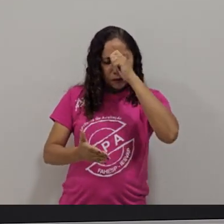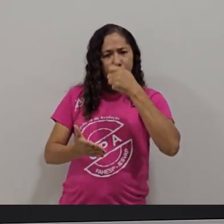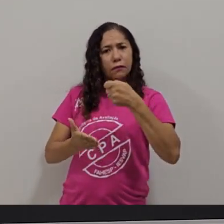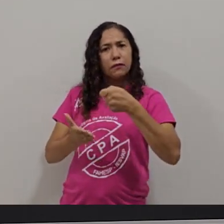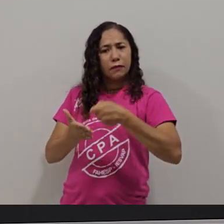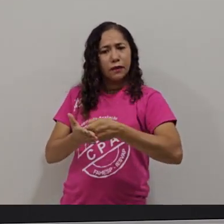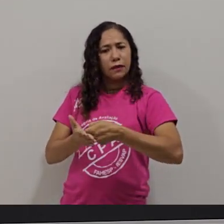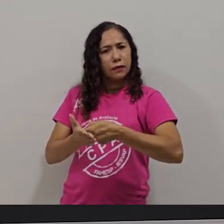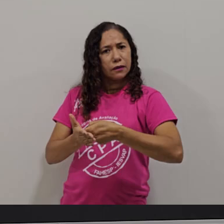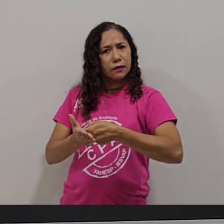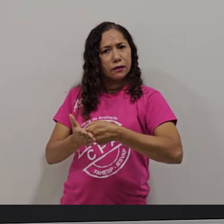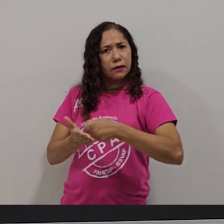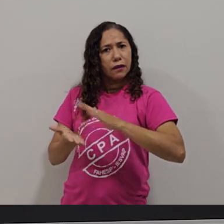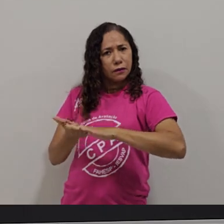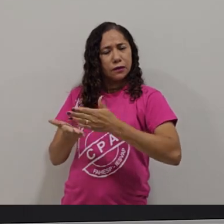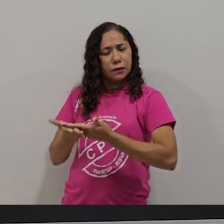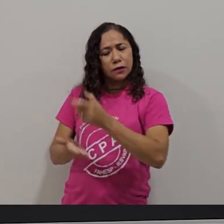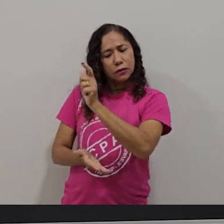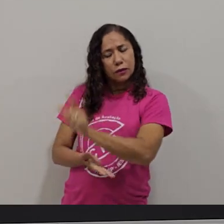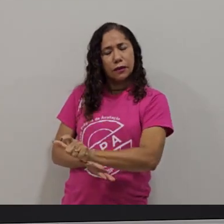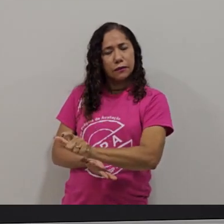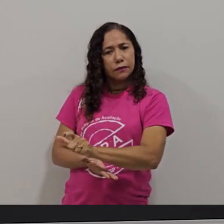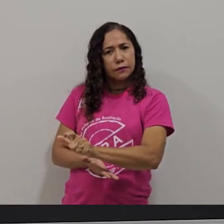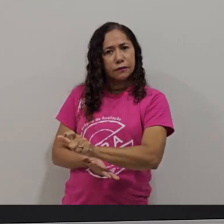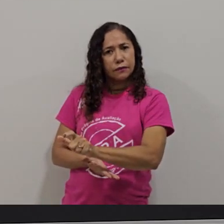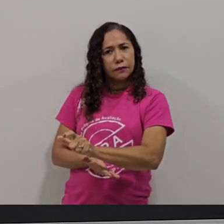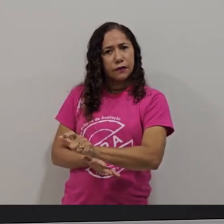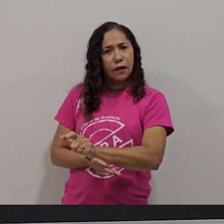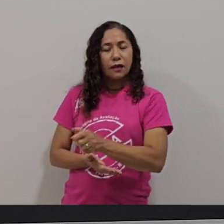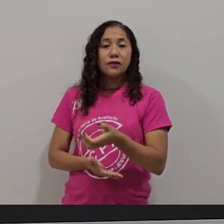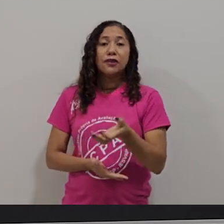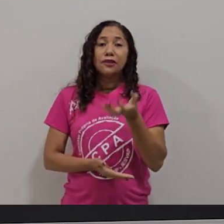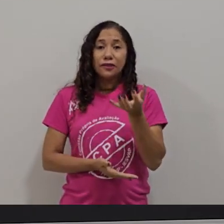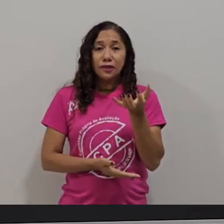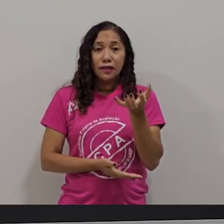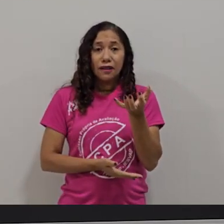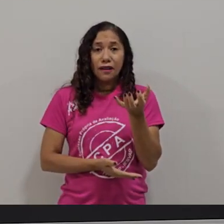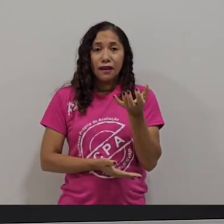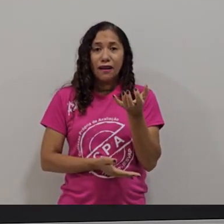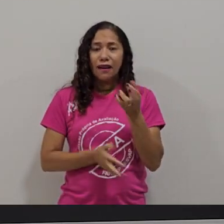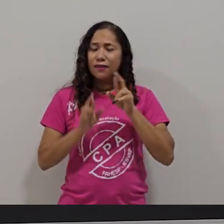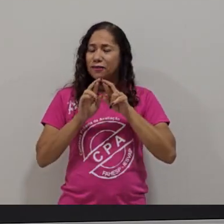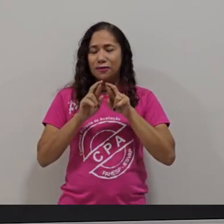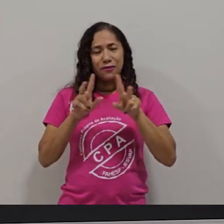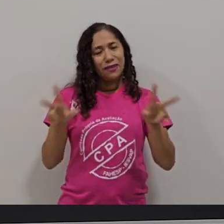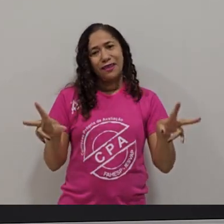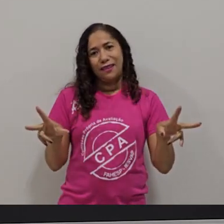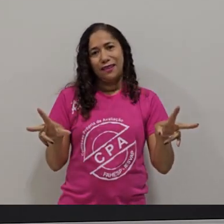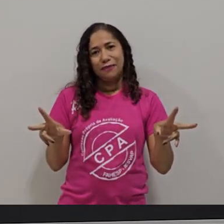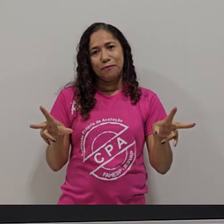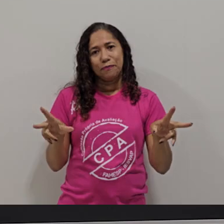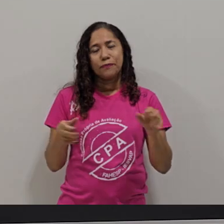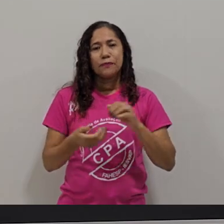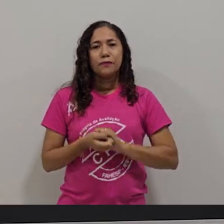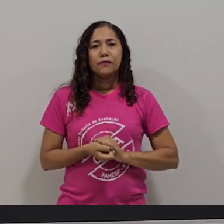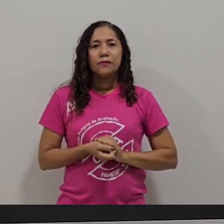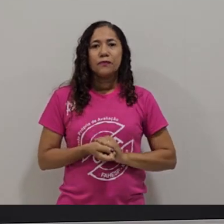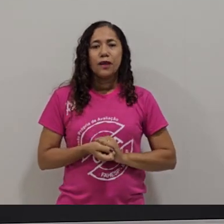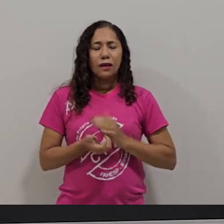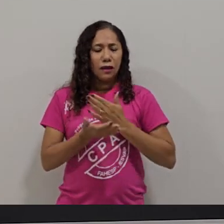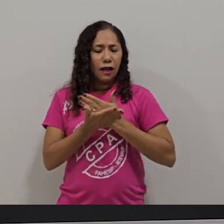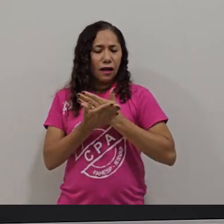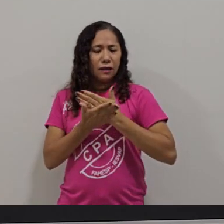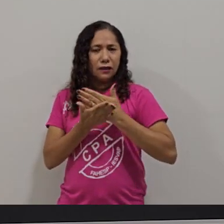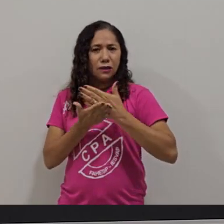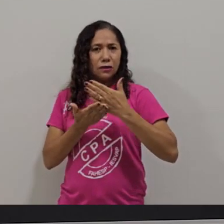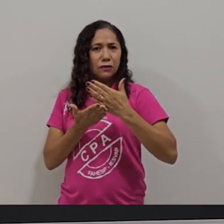do processo, a presença do intérprete. O que a gente está buscando é completamente diferente. A gente está buscando o